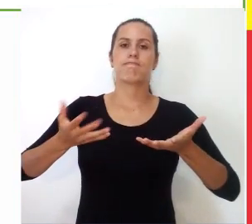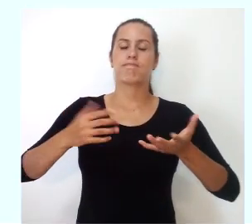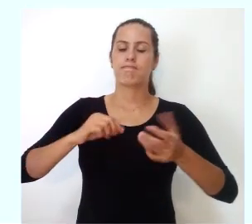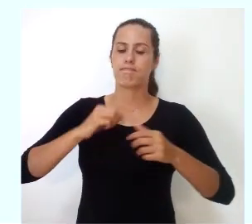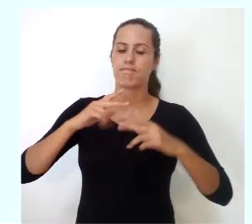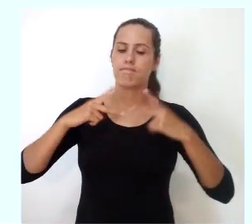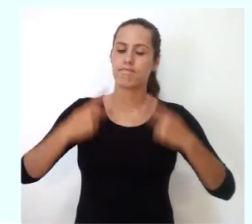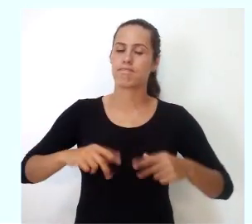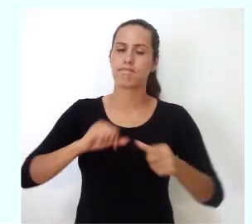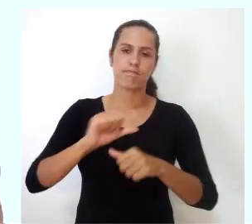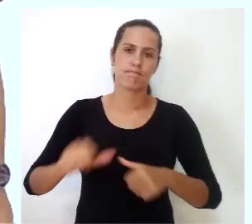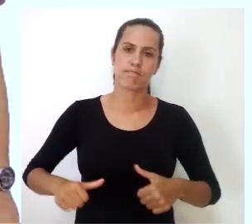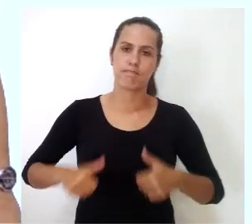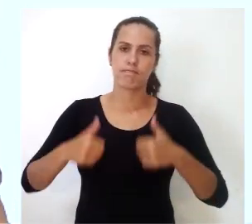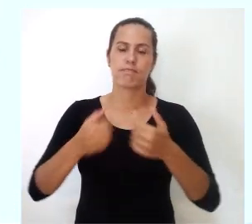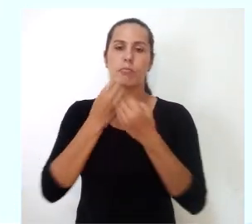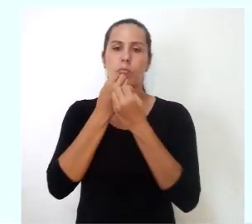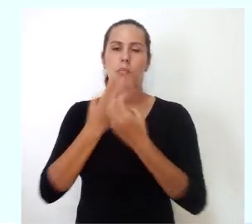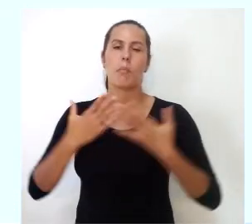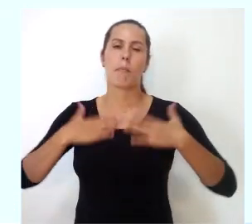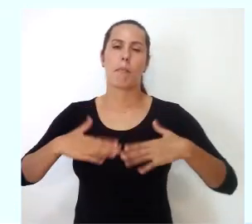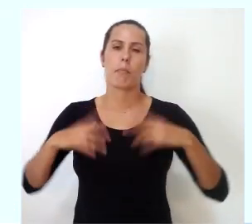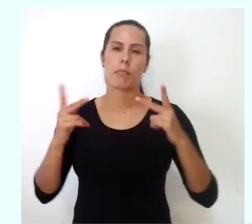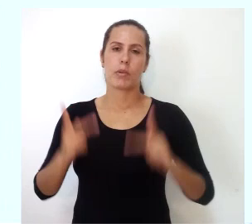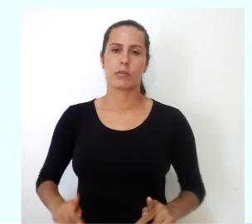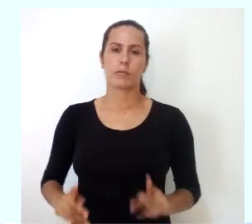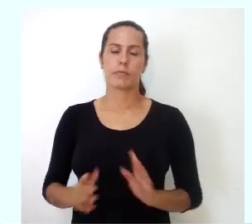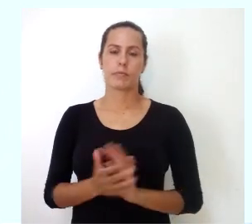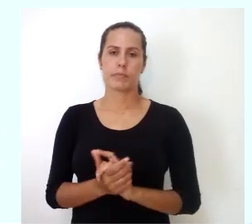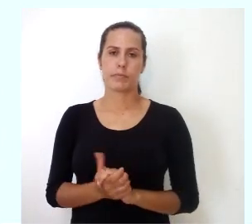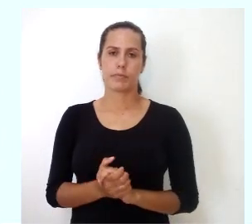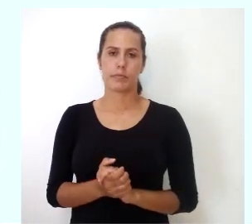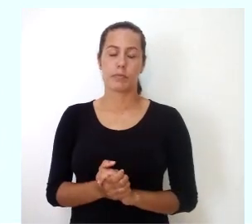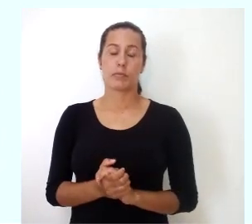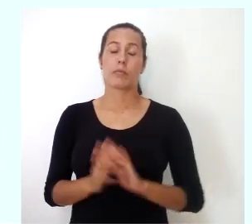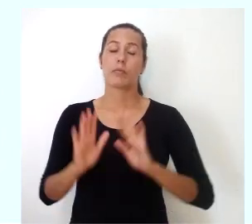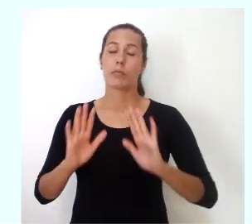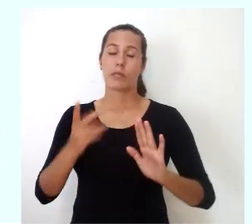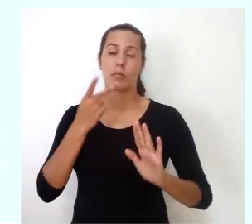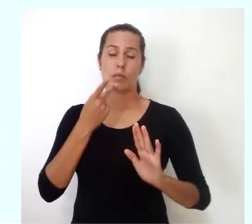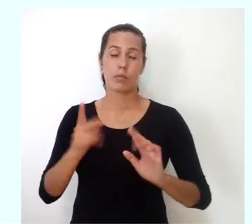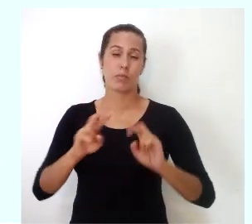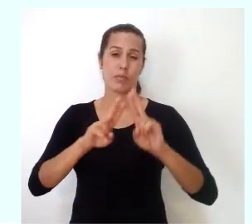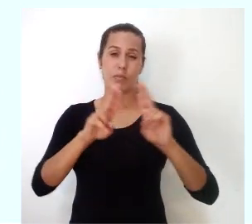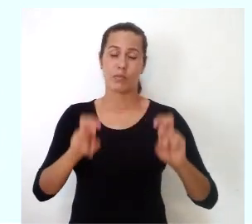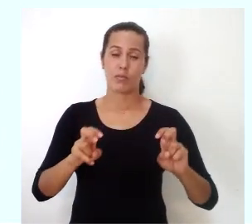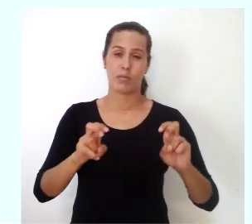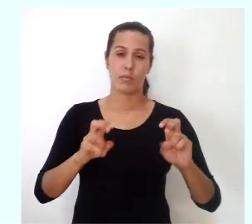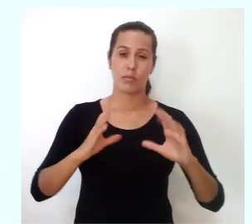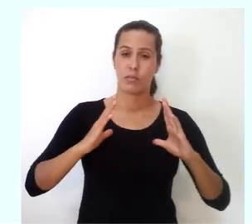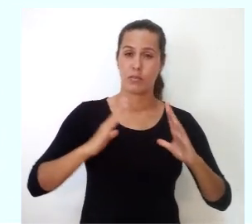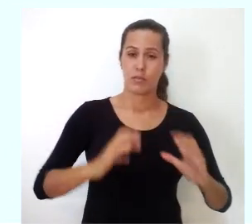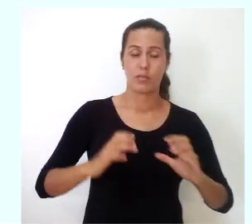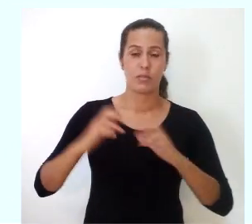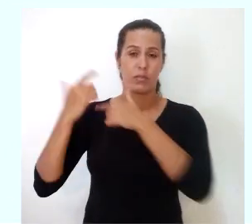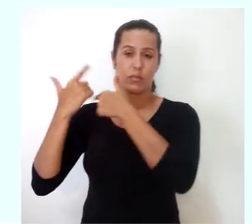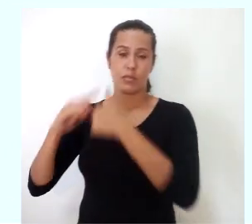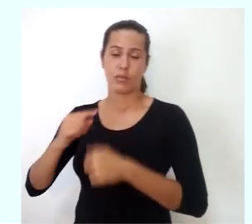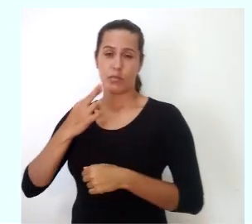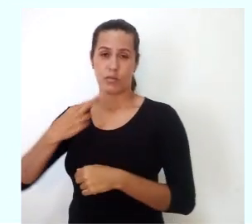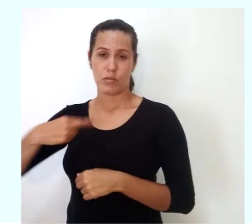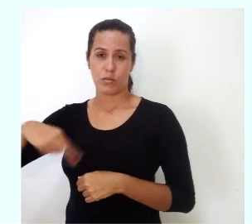bem atenção. Nesse bate-papo todo sobre essa questão do ensino religioso, a questão da ética, a